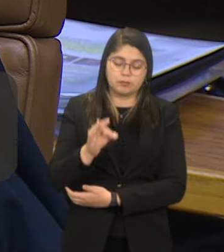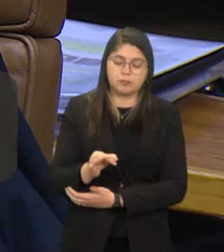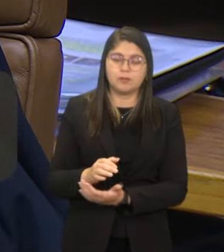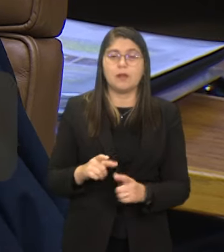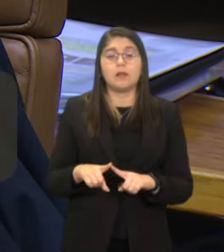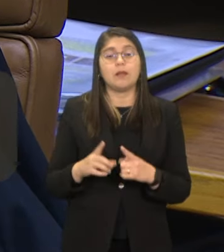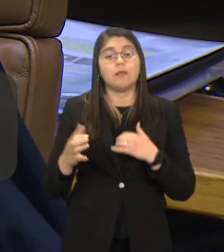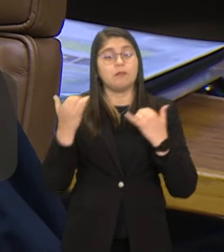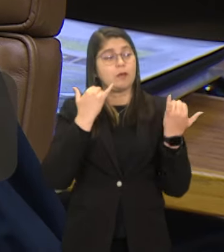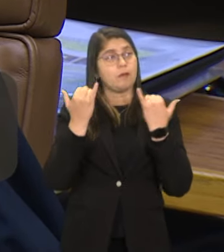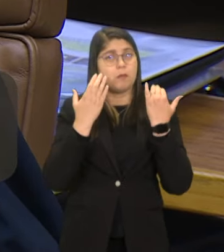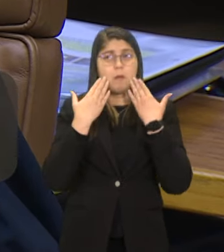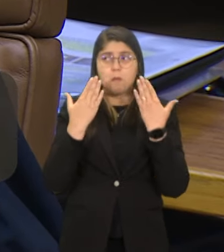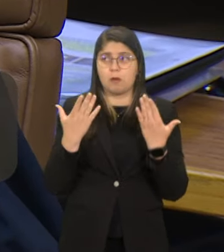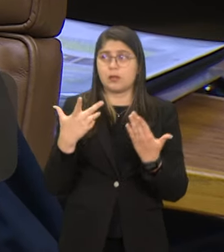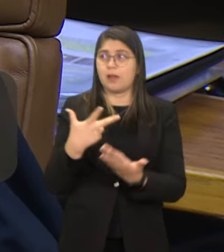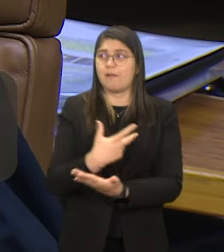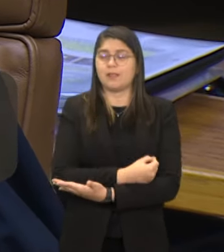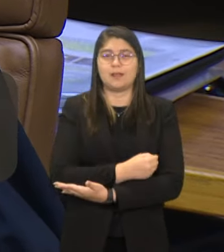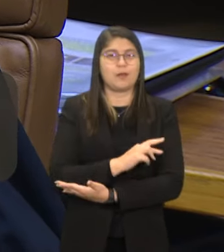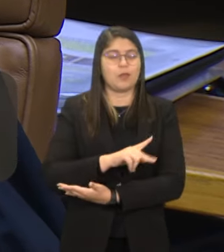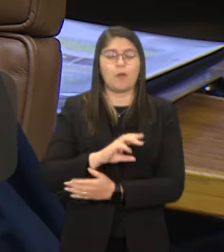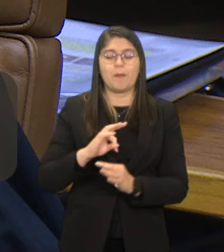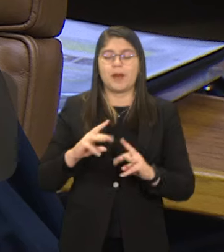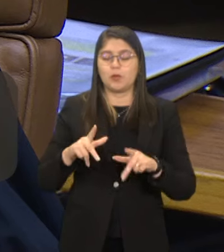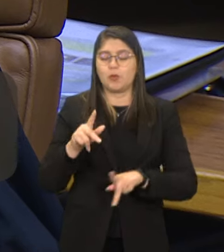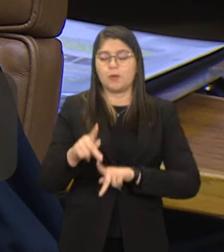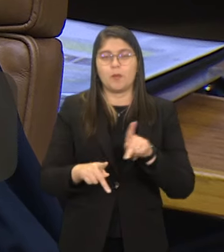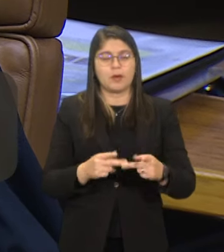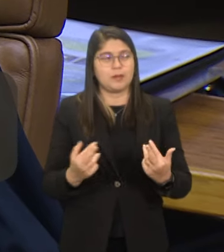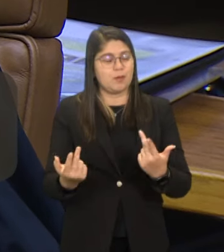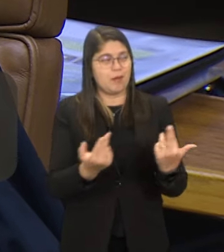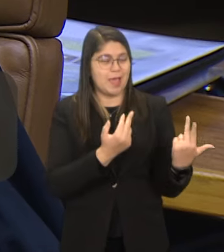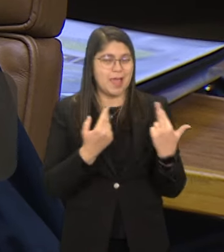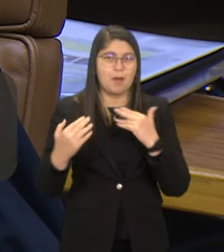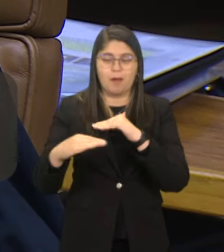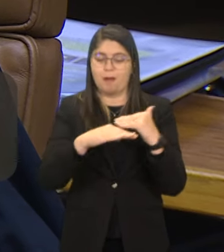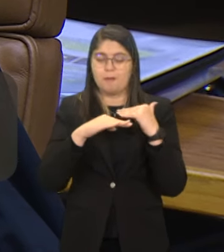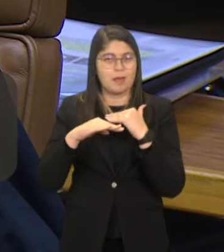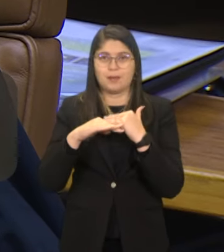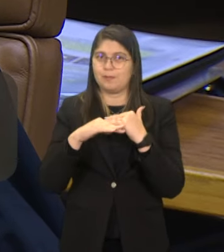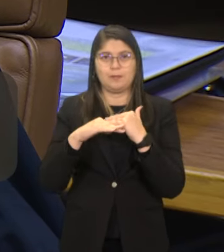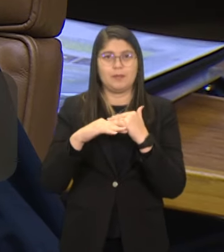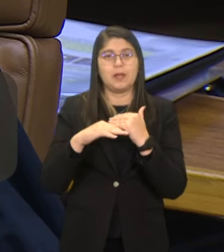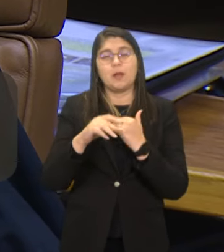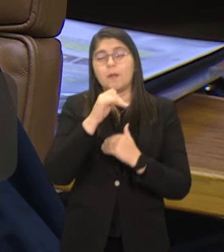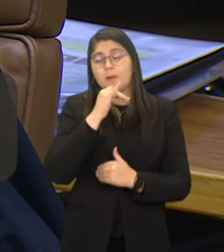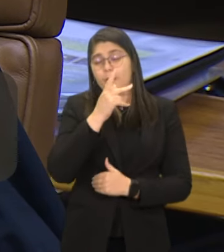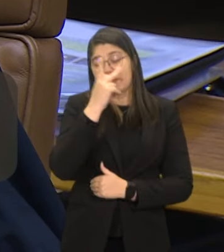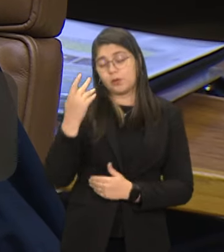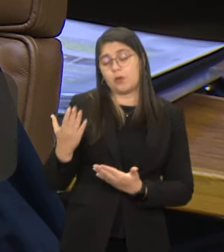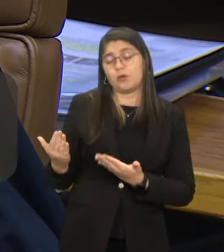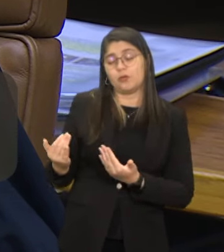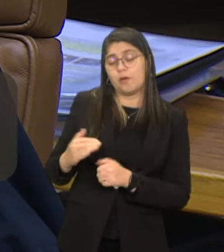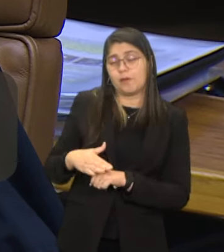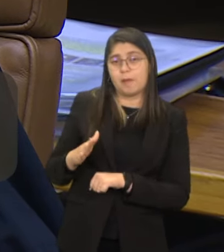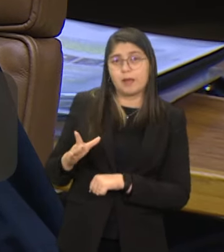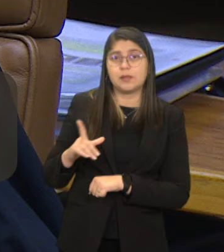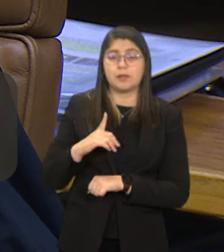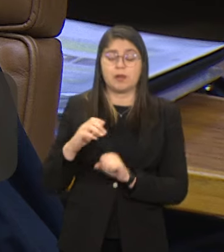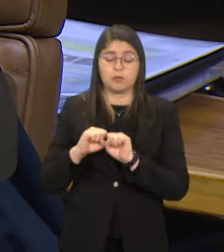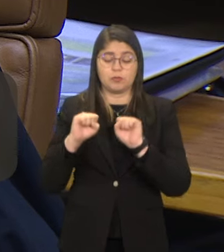parece evidente que a vacinação não atinge toda a população da mesma forma e de igual eficácia. Isto é, para as pessoas mais jovens, que em tese possuem um sistema